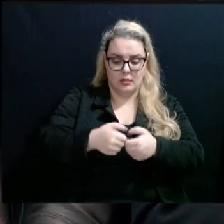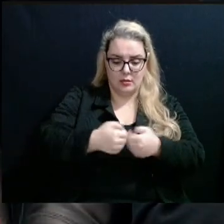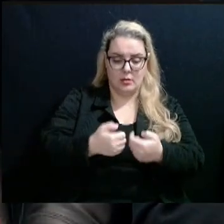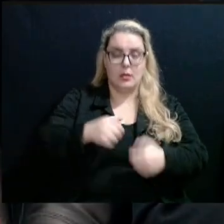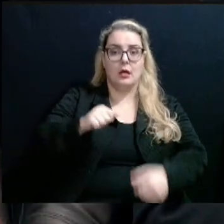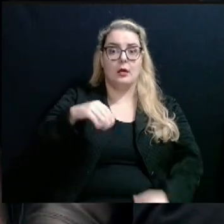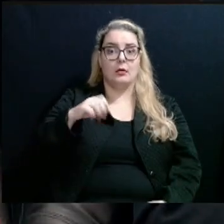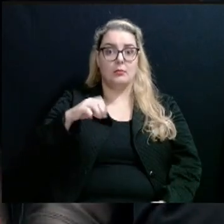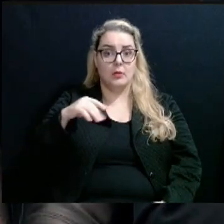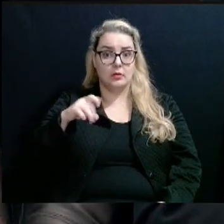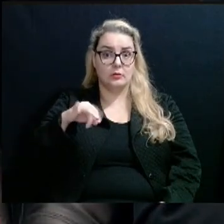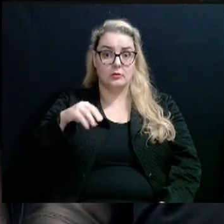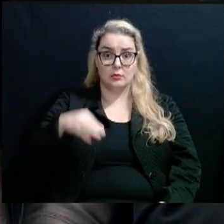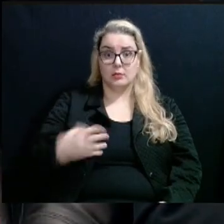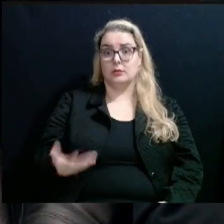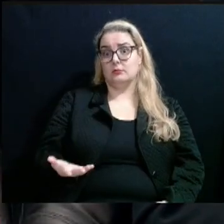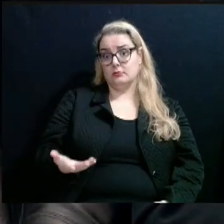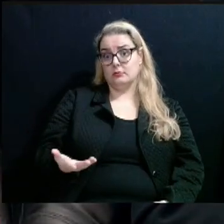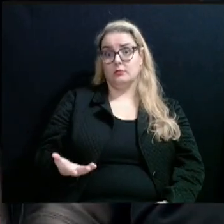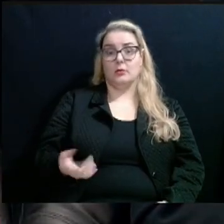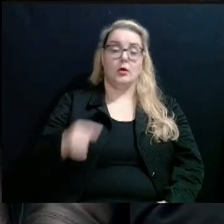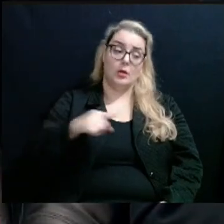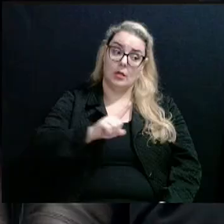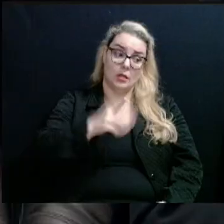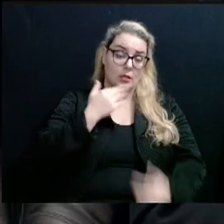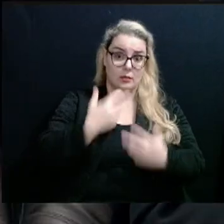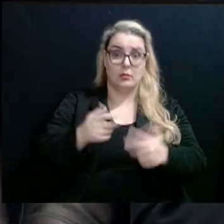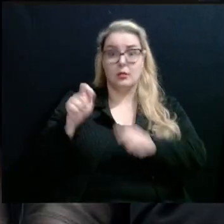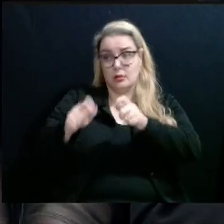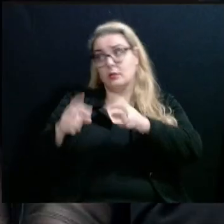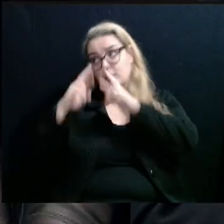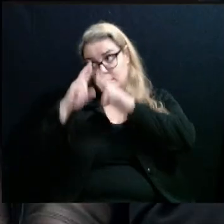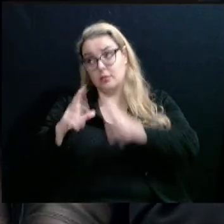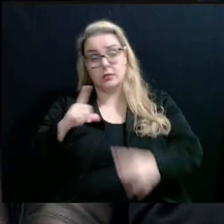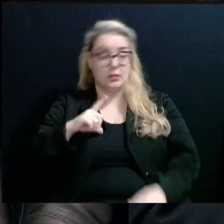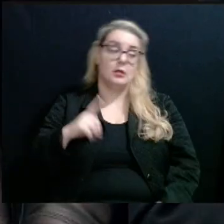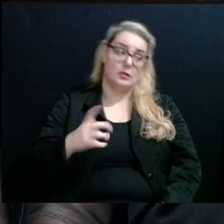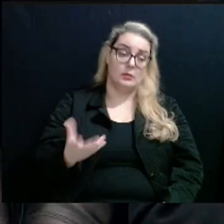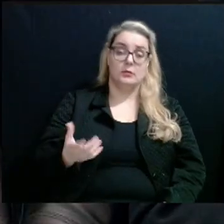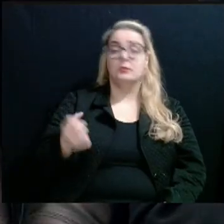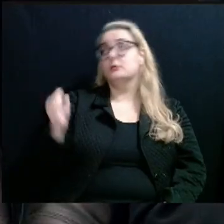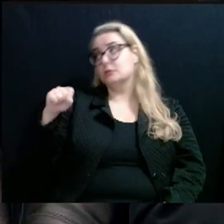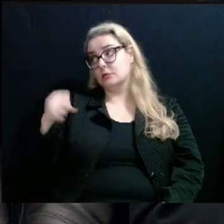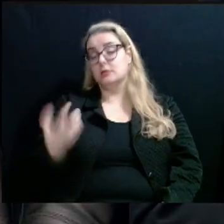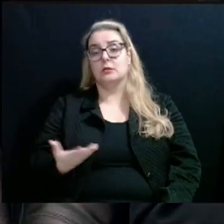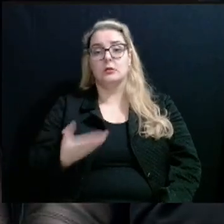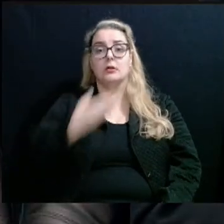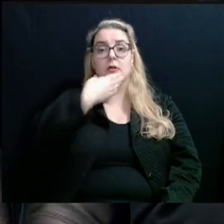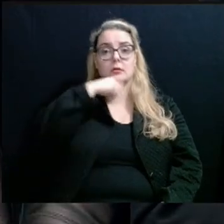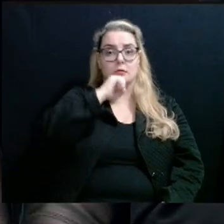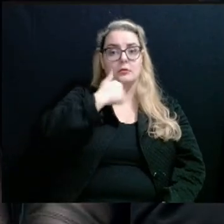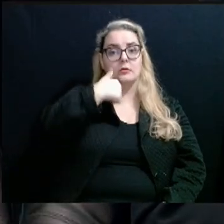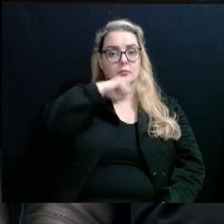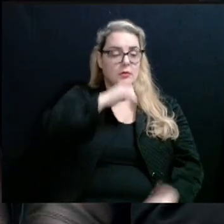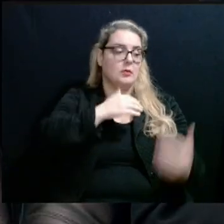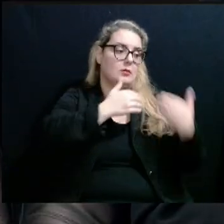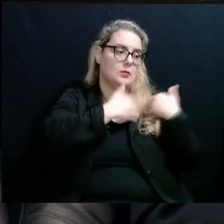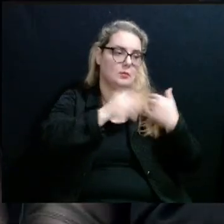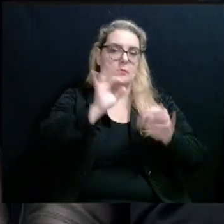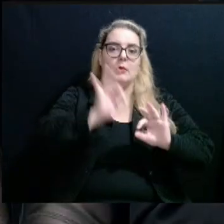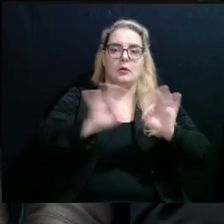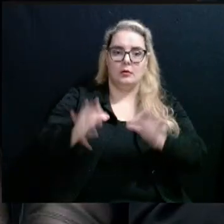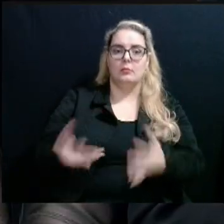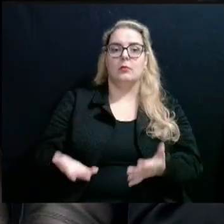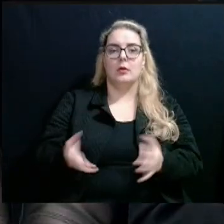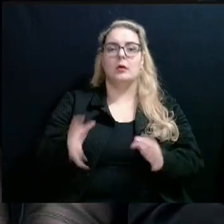determinado alimento, e as pessoas respeitarem, né? Tem isso. Exato. E claro, dos pais e cuidadores se prepararem e prepararem uma coisa em